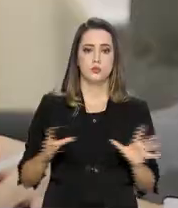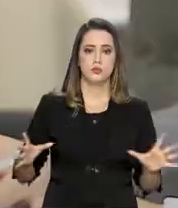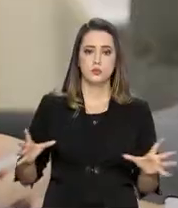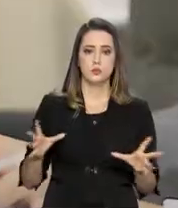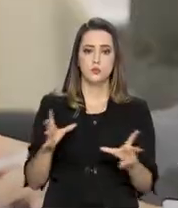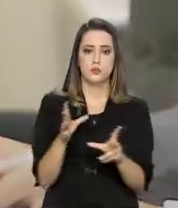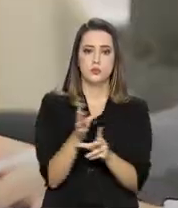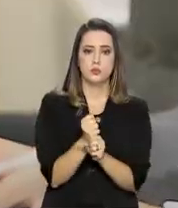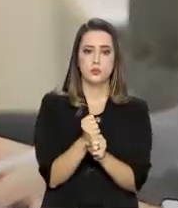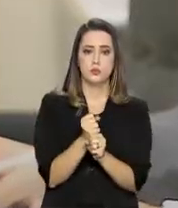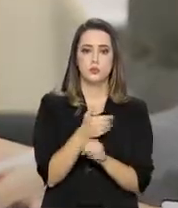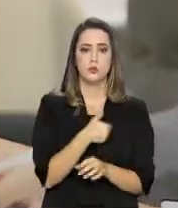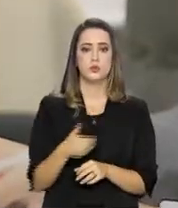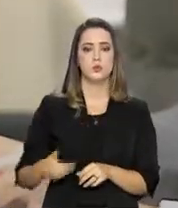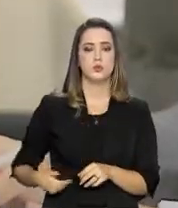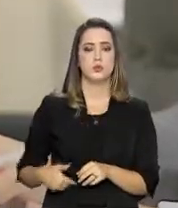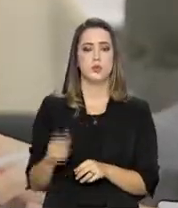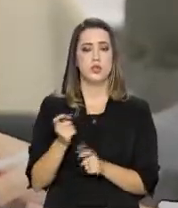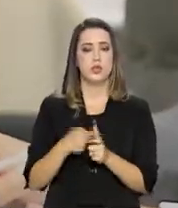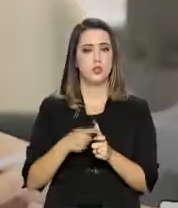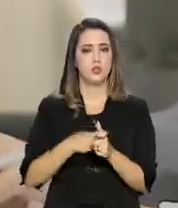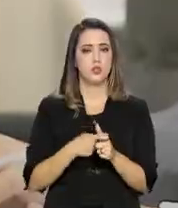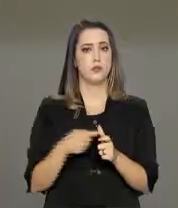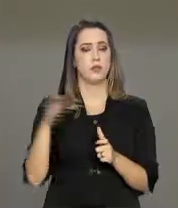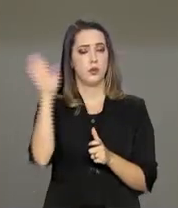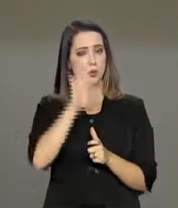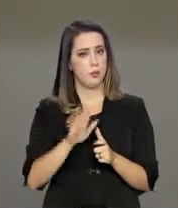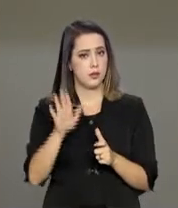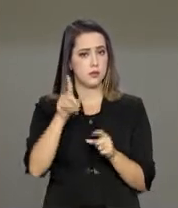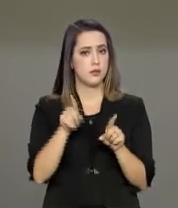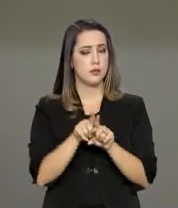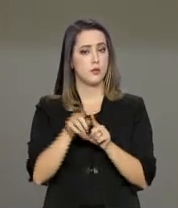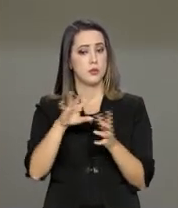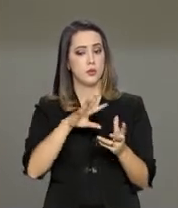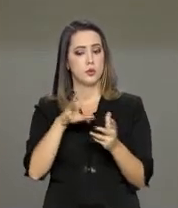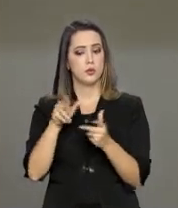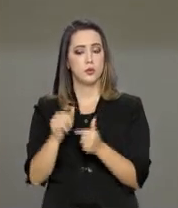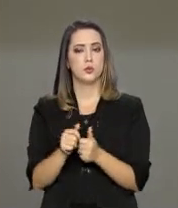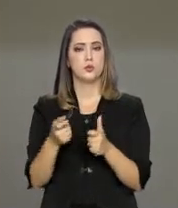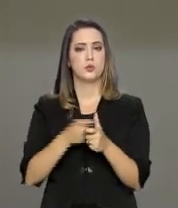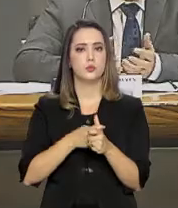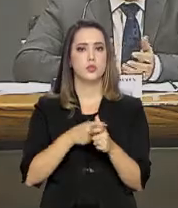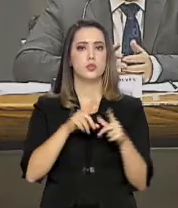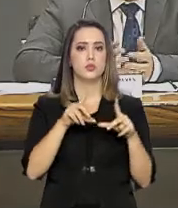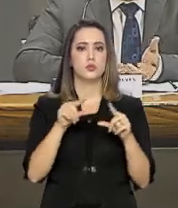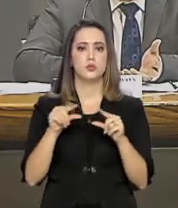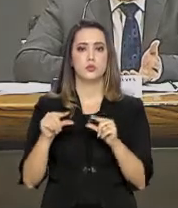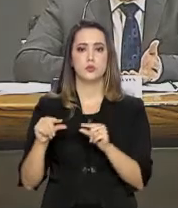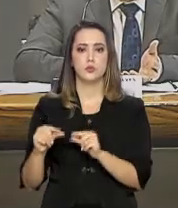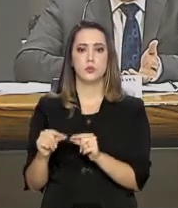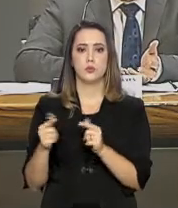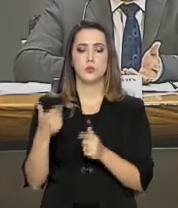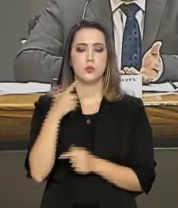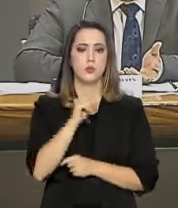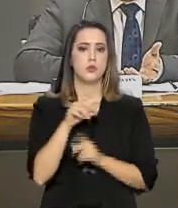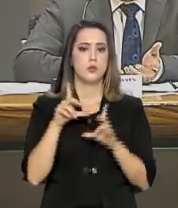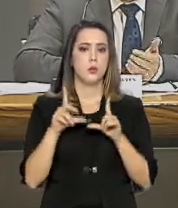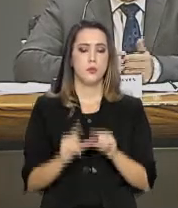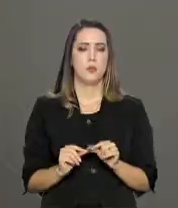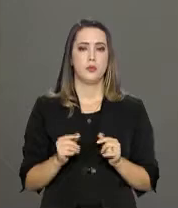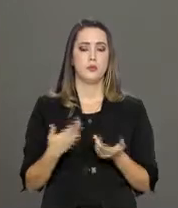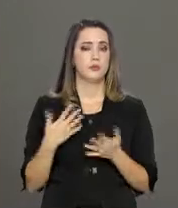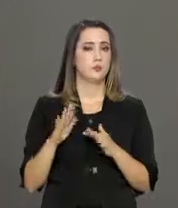internas e externas do país segundo o tesouro o custo da dívida pública vem caindo e atingiu o menor nível